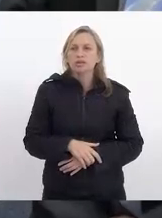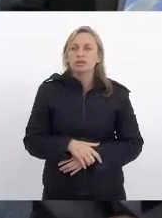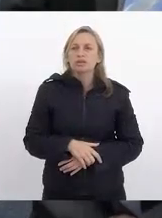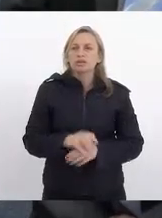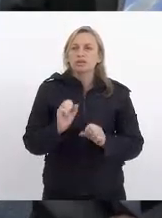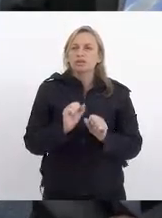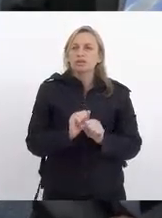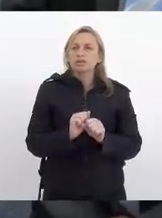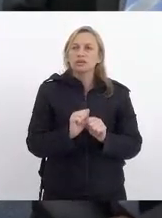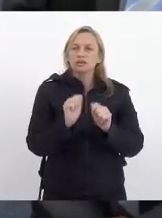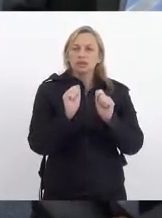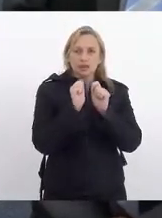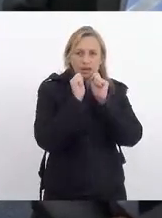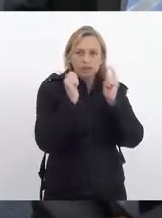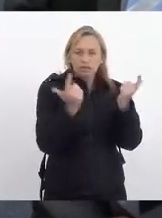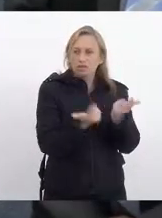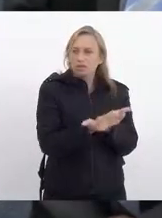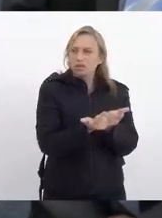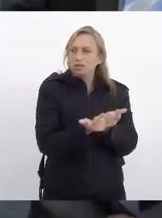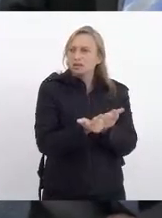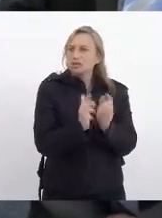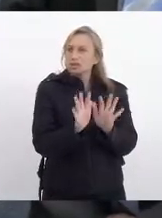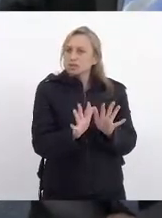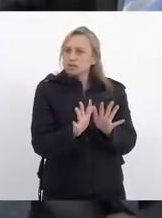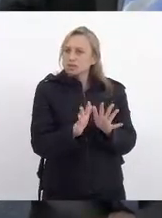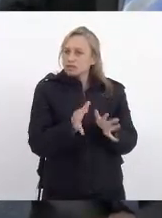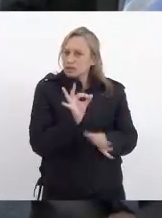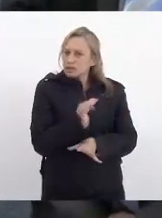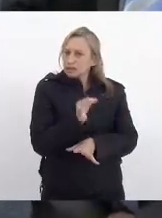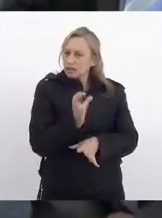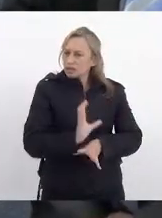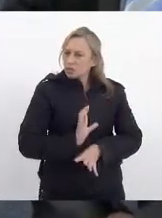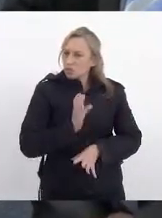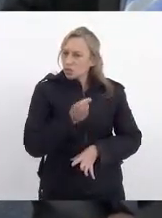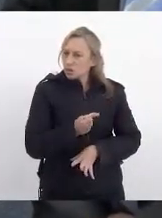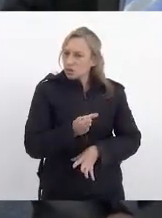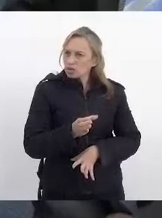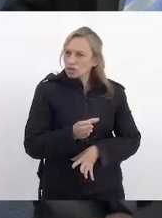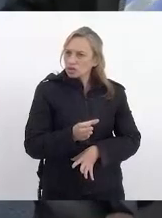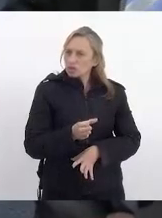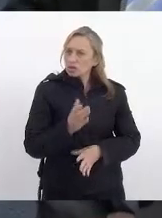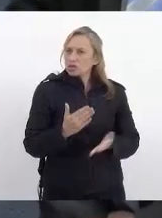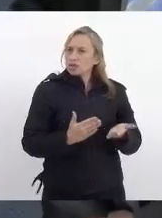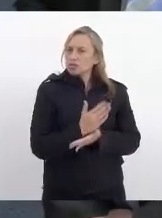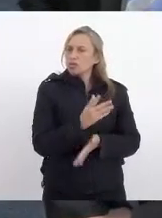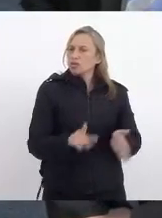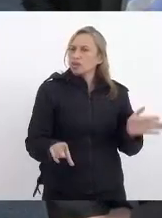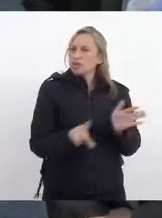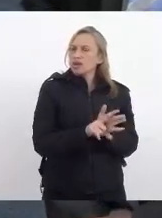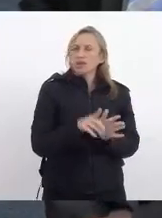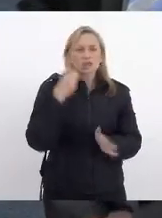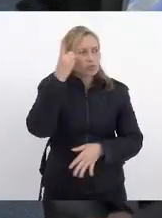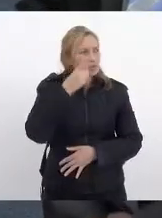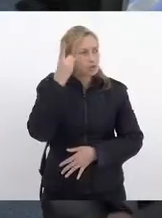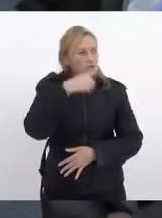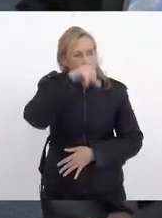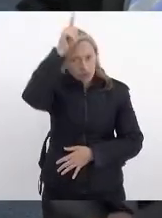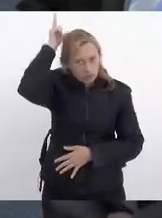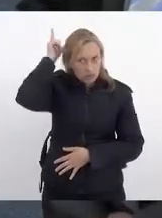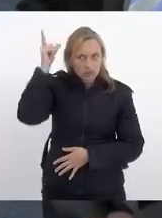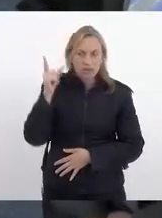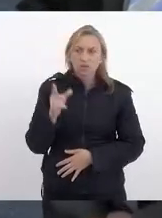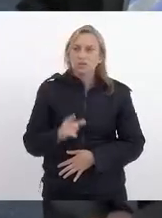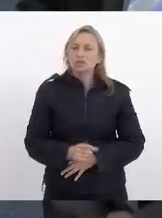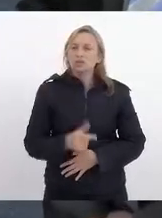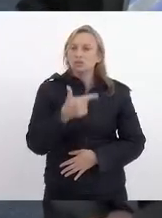Assembleia Legislativa de maneira muito assertiva e corajosa aprovou uma lei Luiz Paulo que suprime